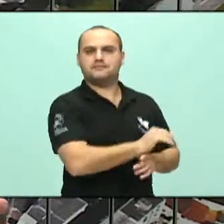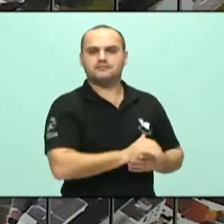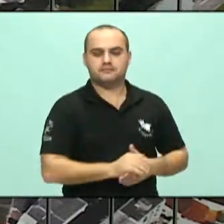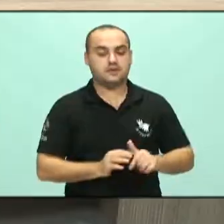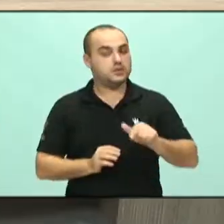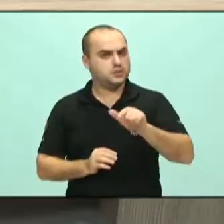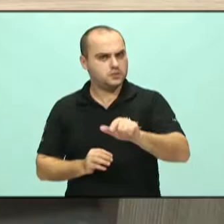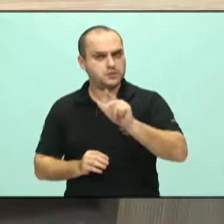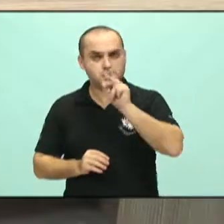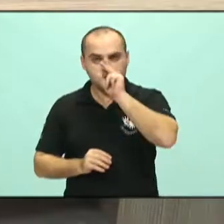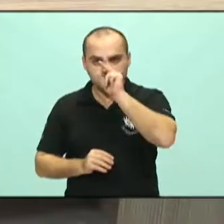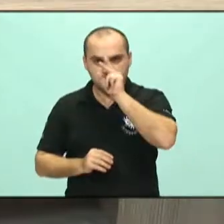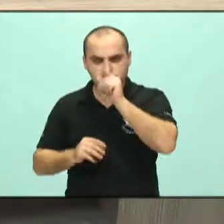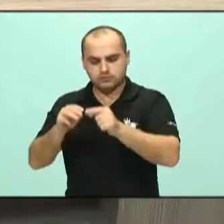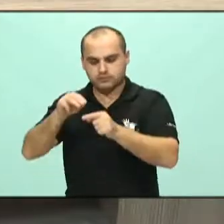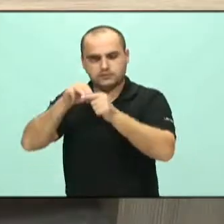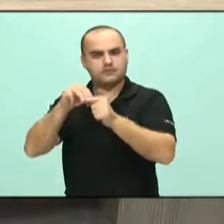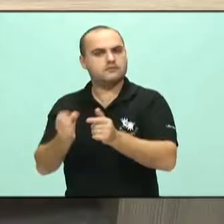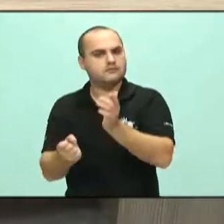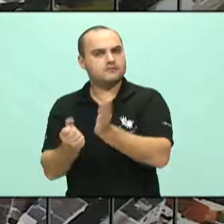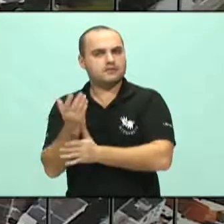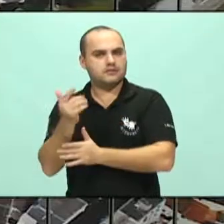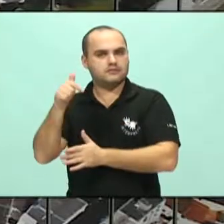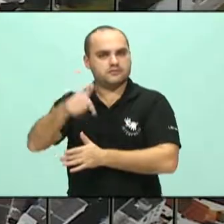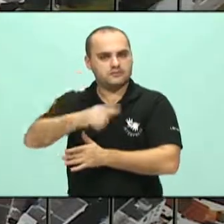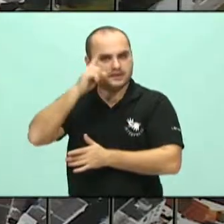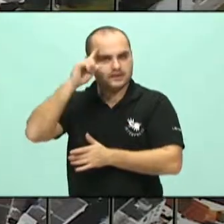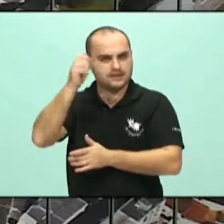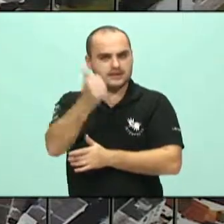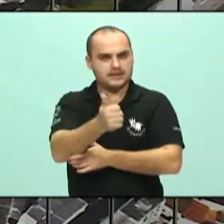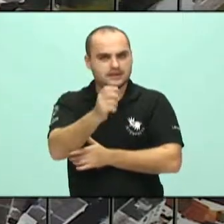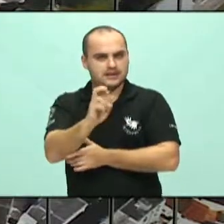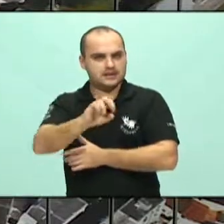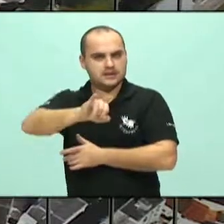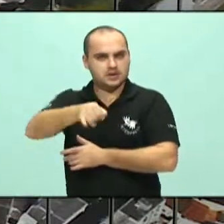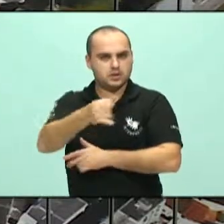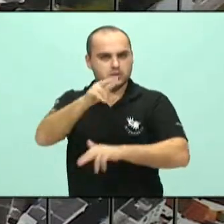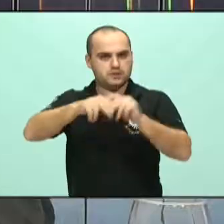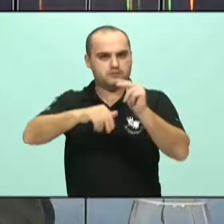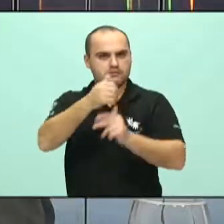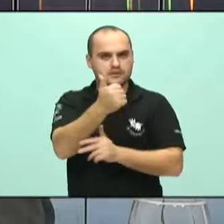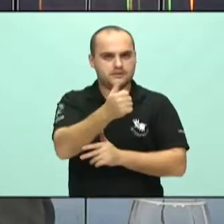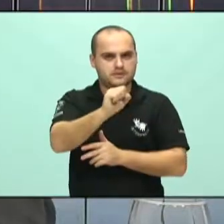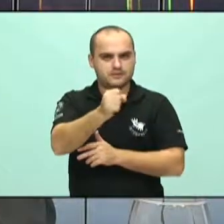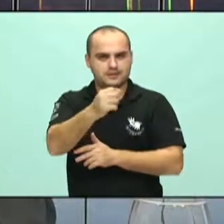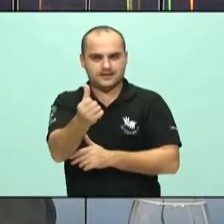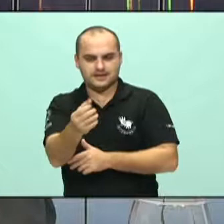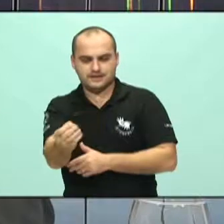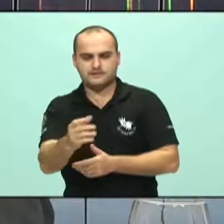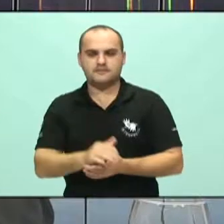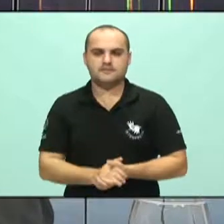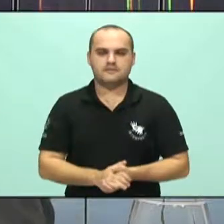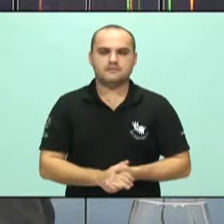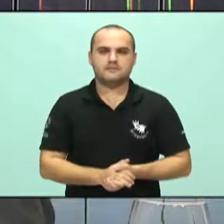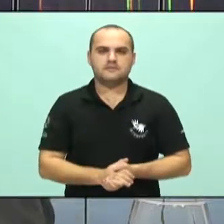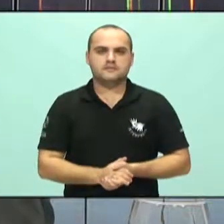o município foi criado e instalado no dia 15 de junho de 1860. A transição de São Francisco para Porto Belo, então, não